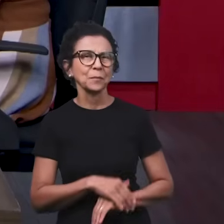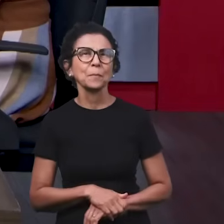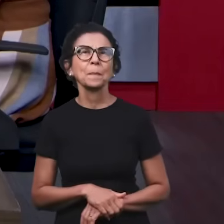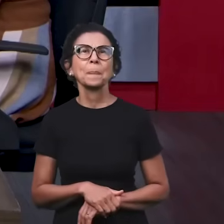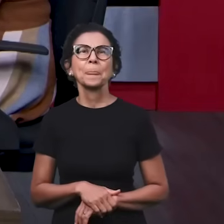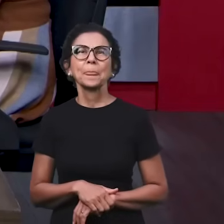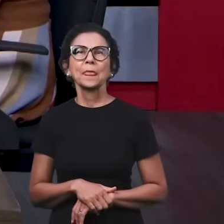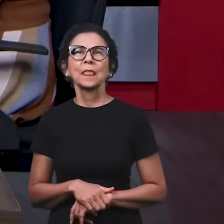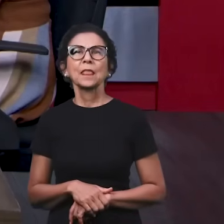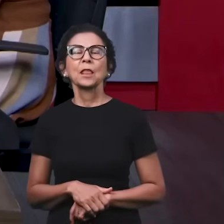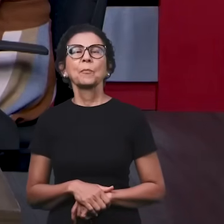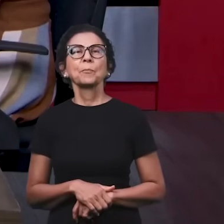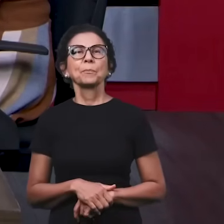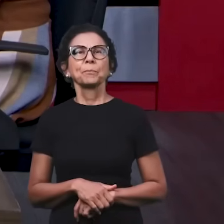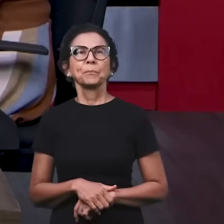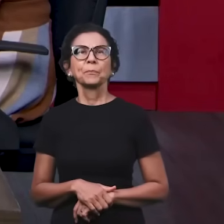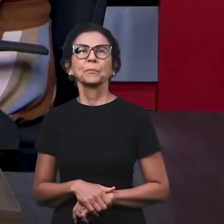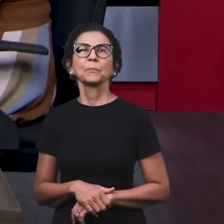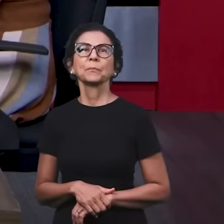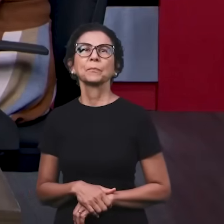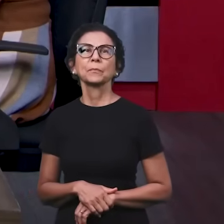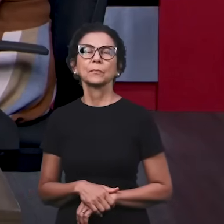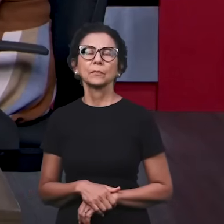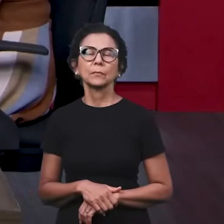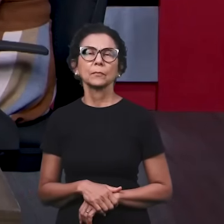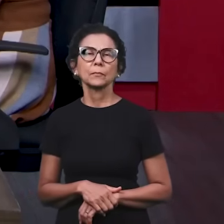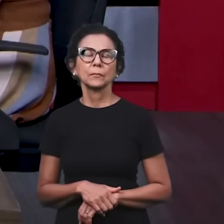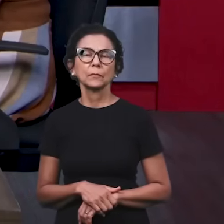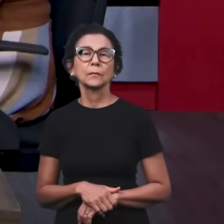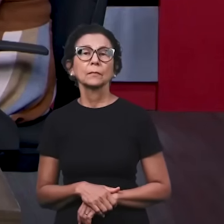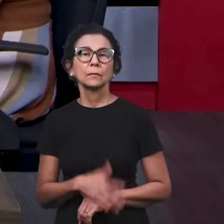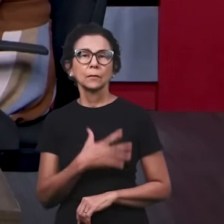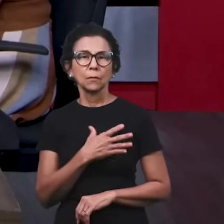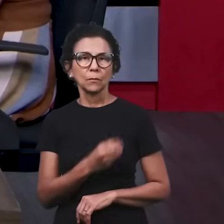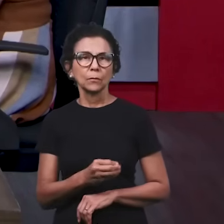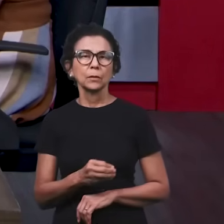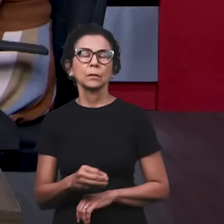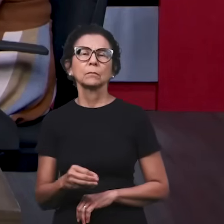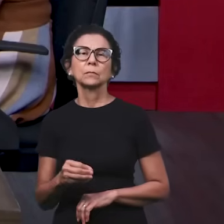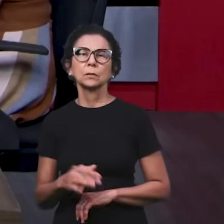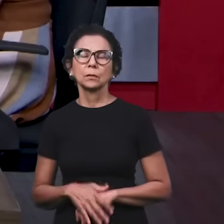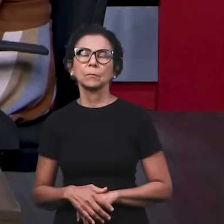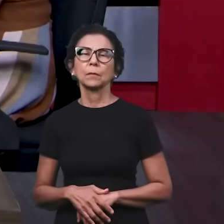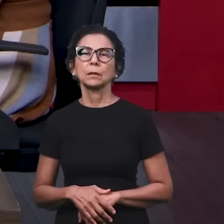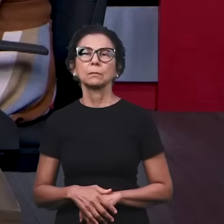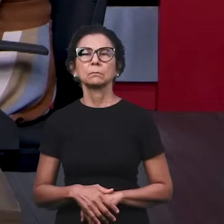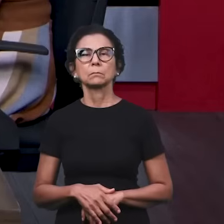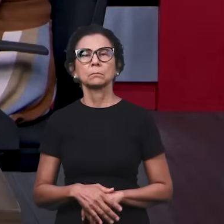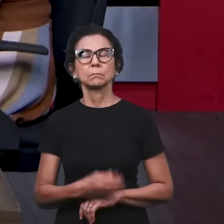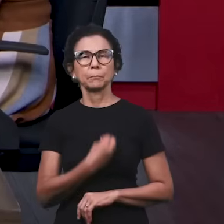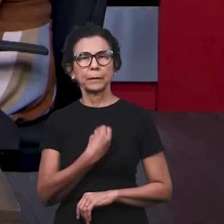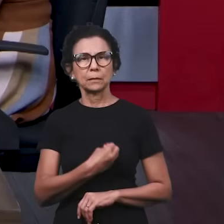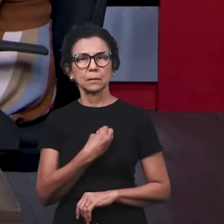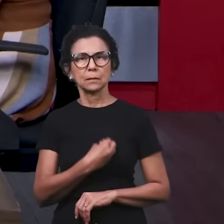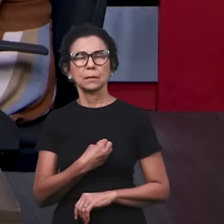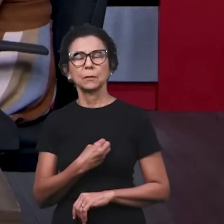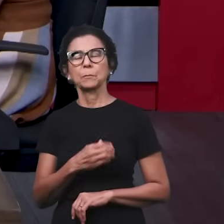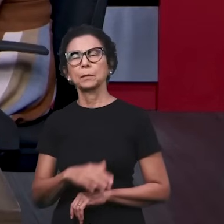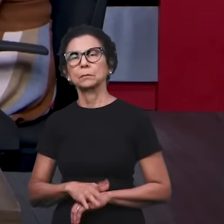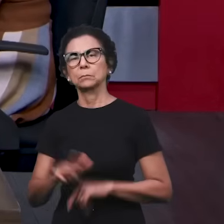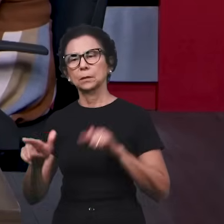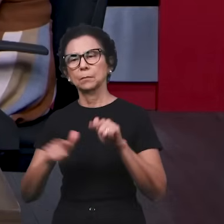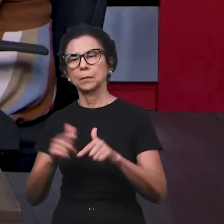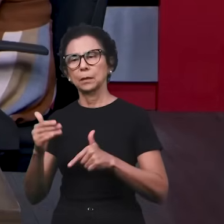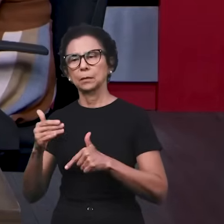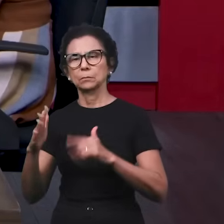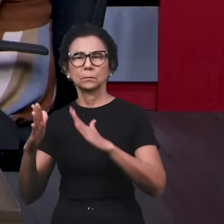têm também participado das atividades na igreja, daquilo que é realizado. A